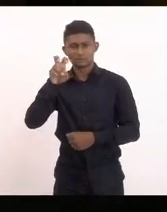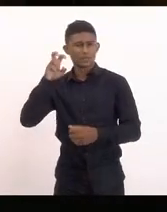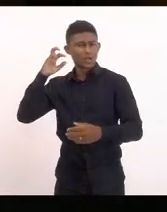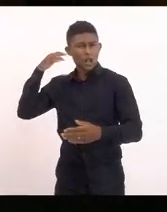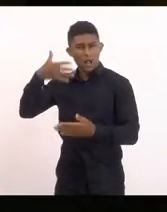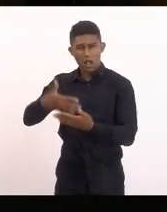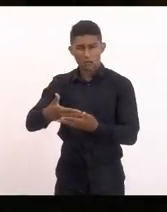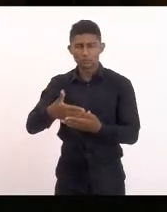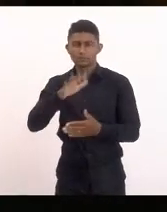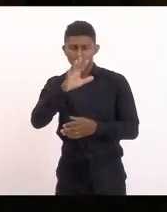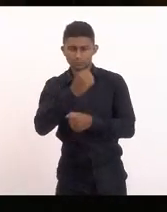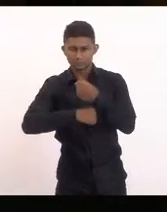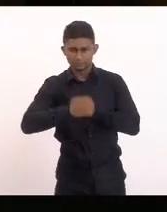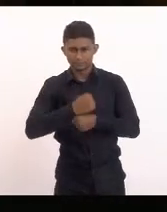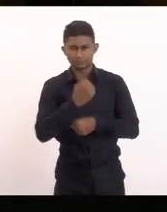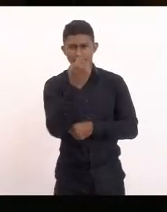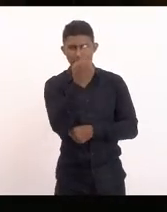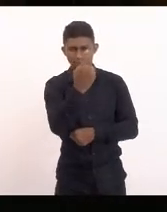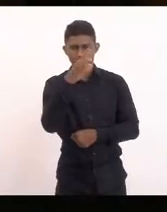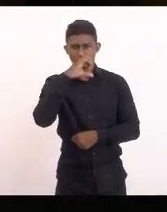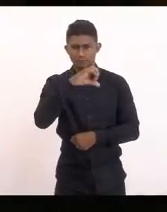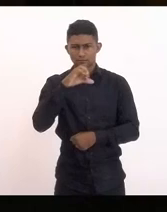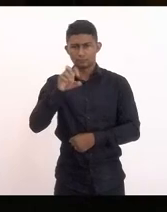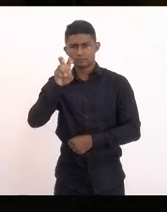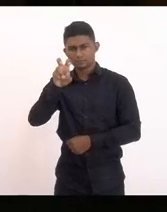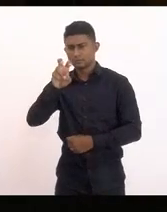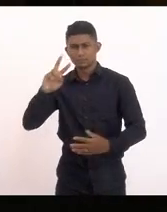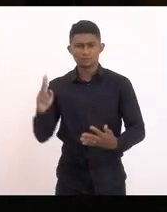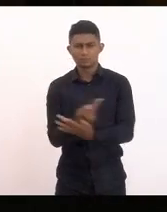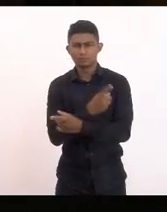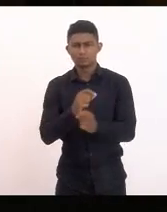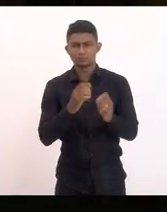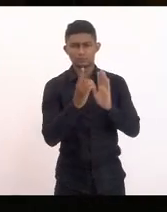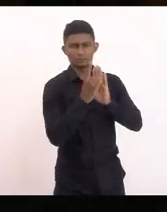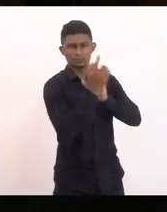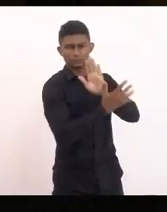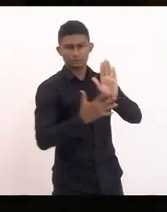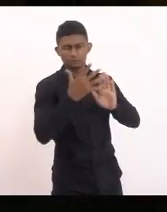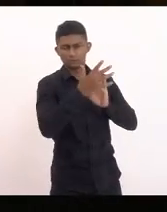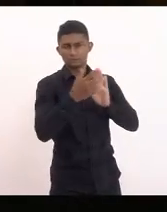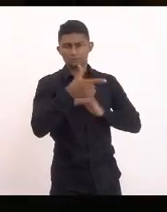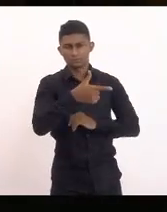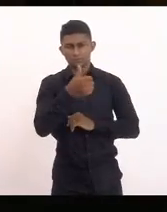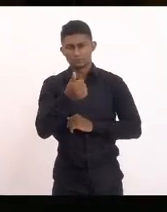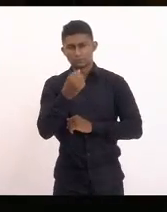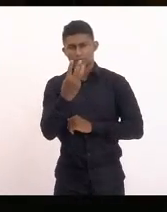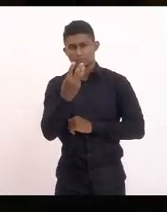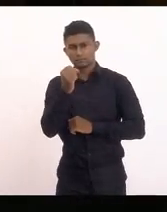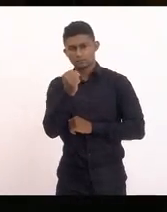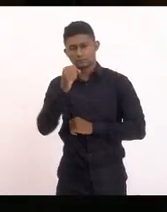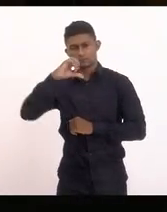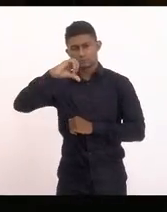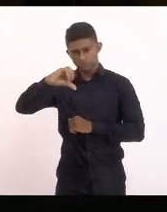de 1995, foi expedido o decreto 21389